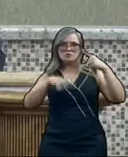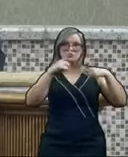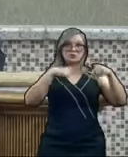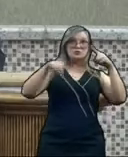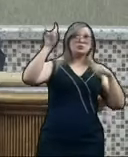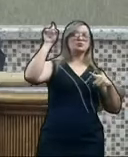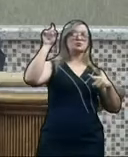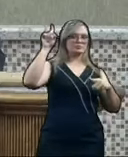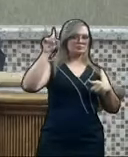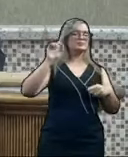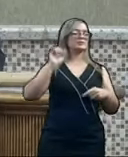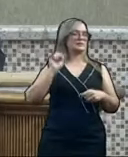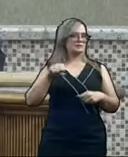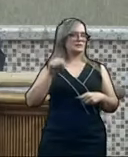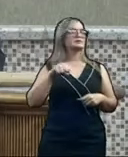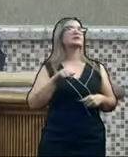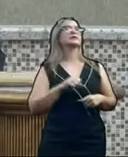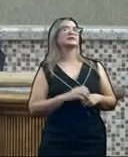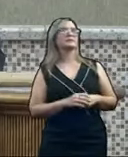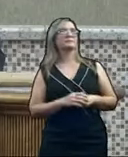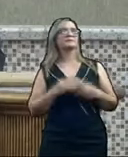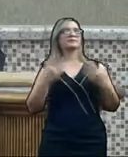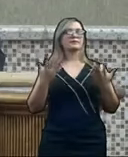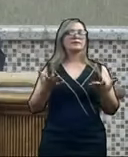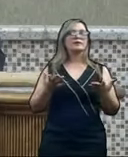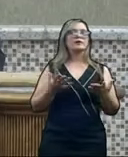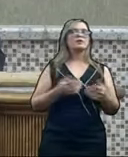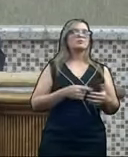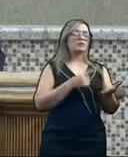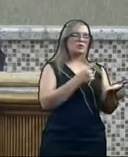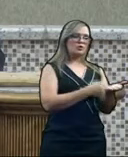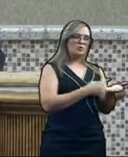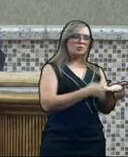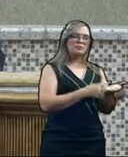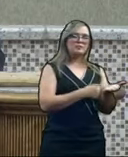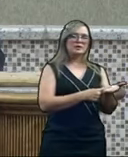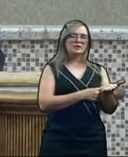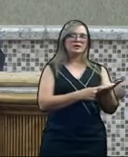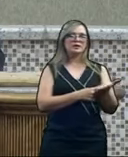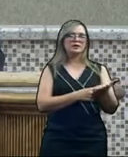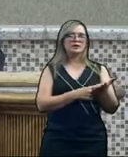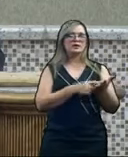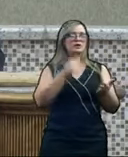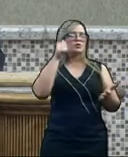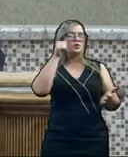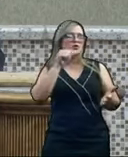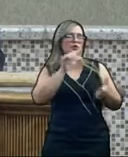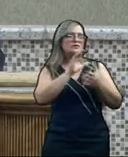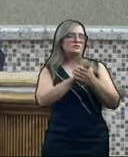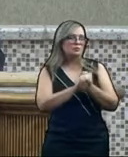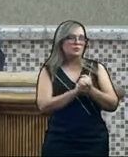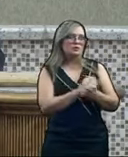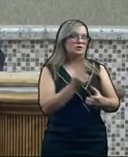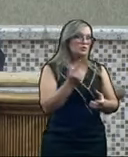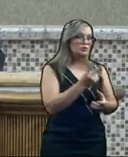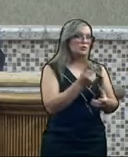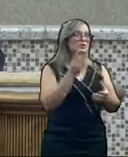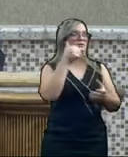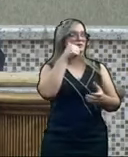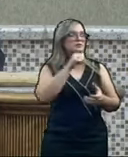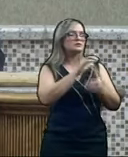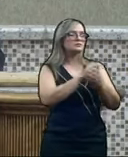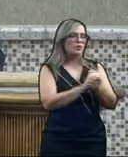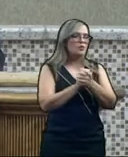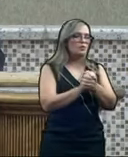e aí ele arma para voltar Chama sua esposa suas esposas e diz que a família dos da da